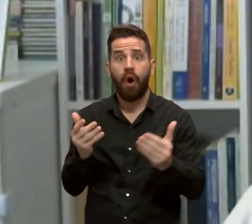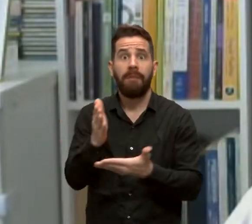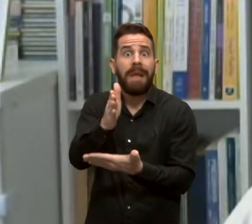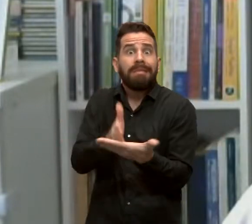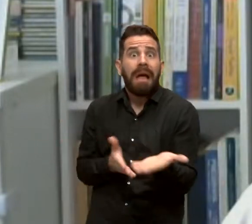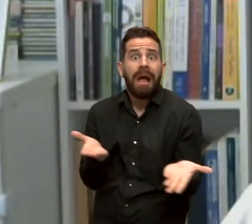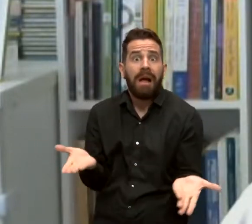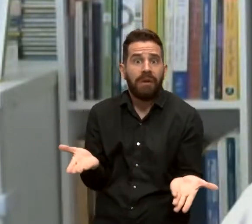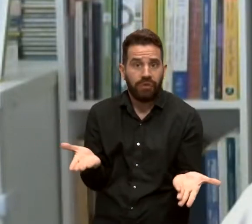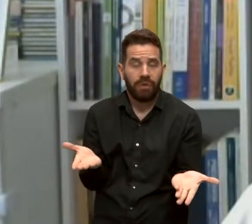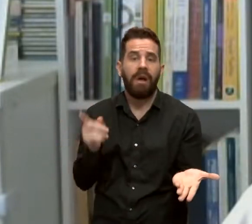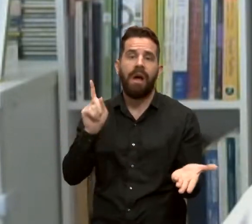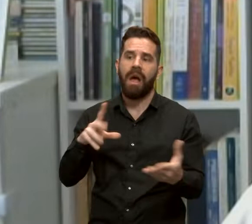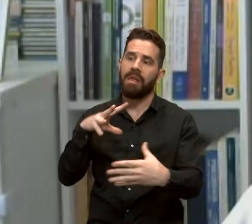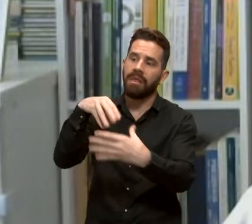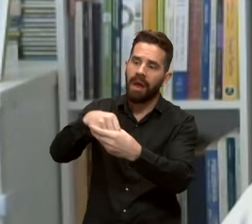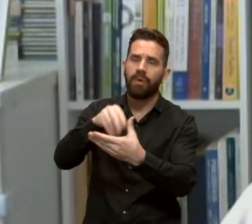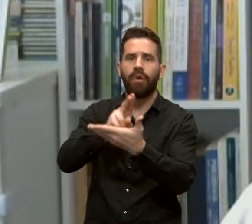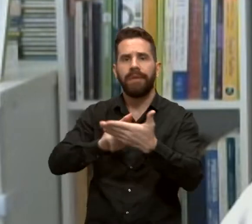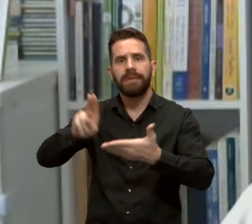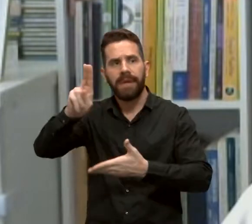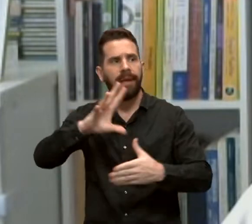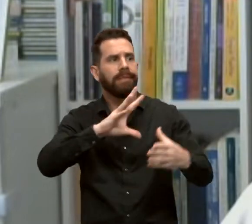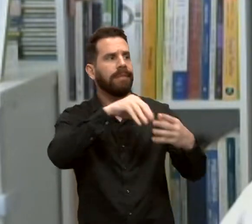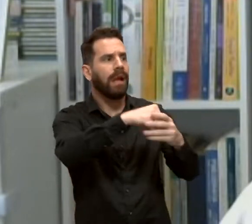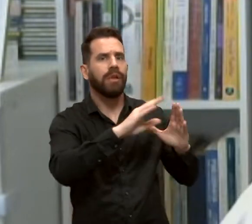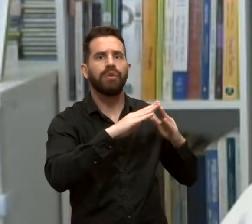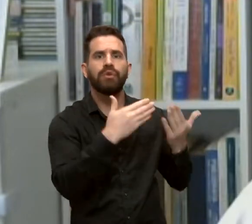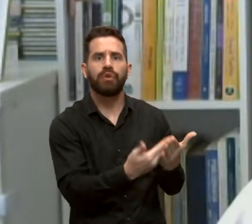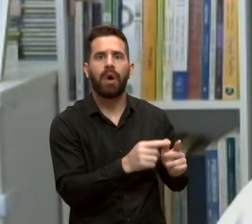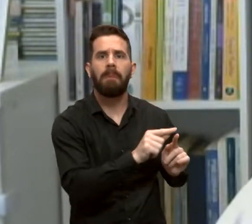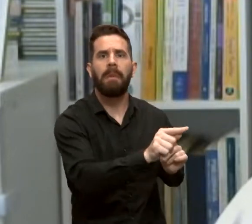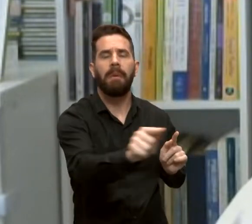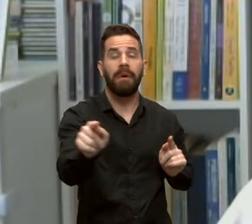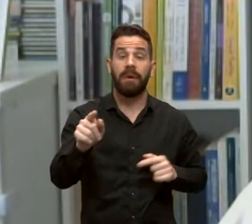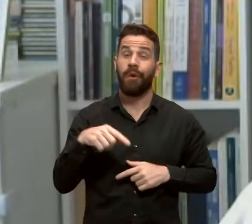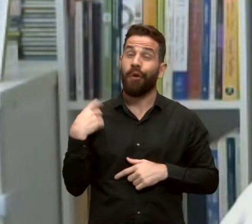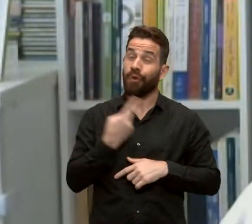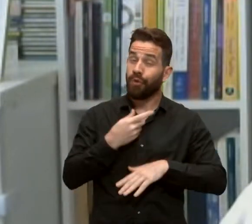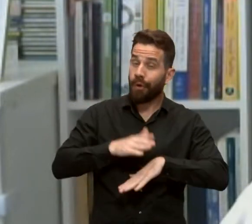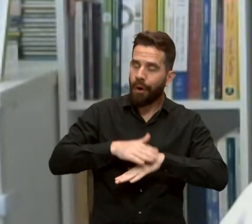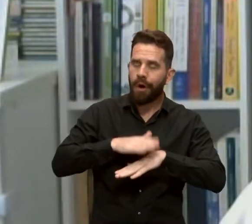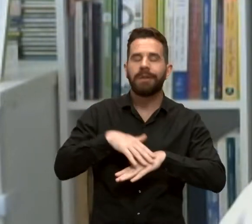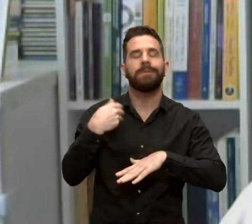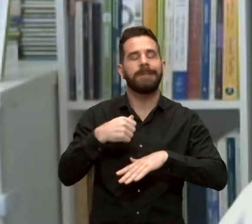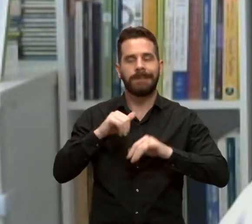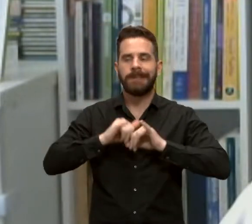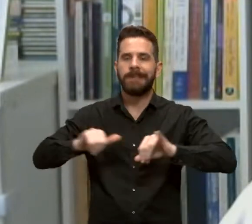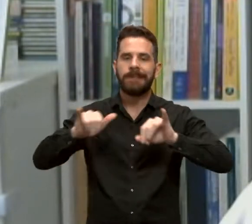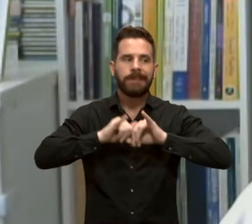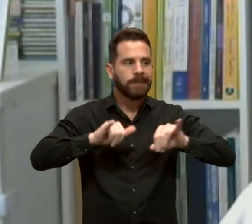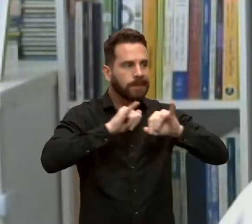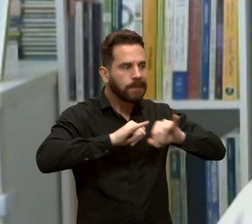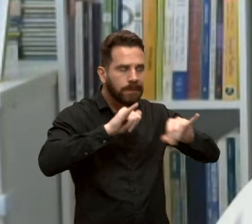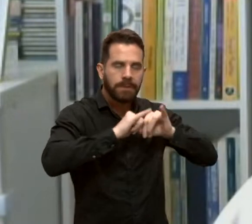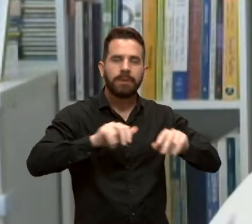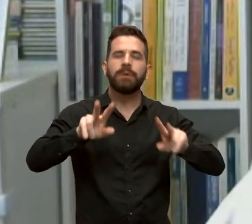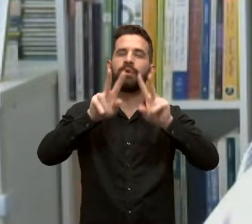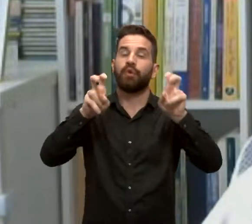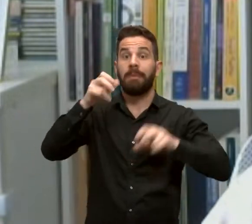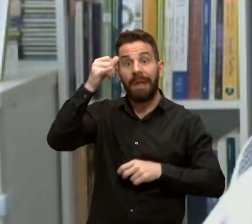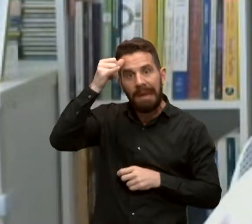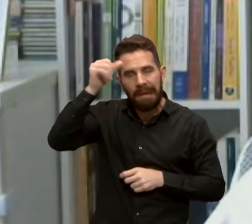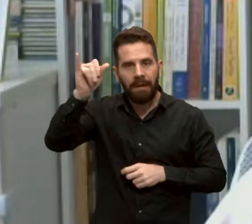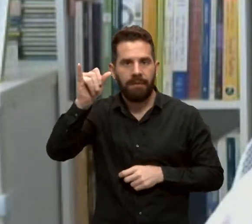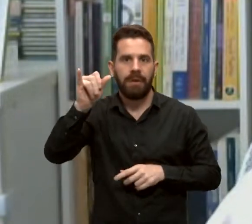escolas. Então, nós temos que implementar muitas ações de prevenção de suicídio e